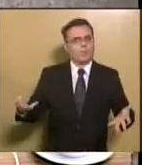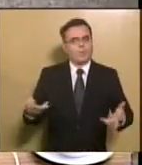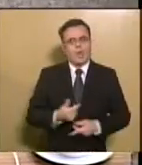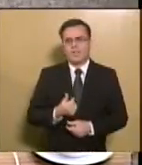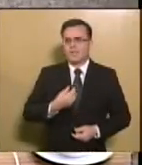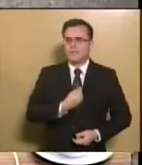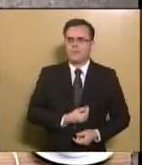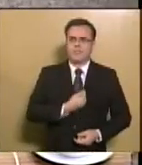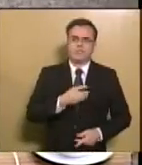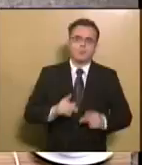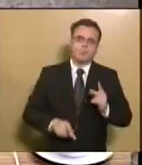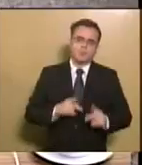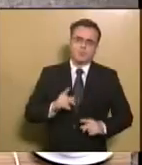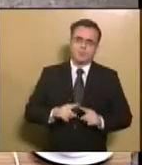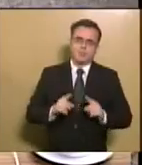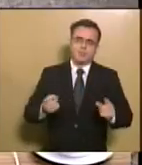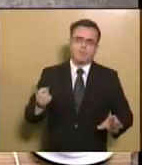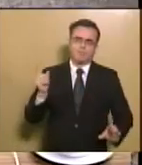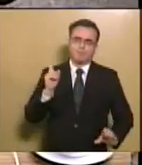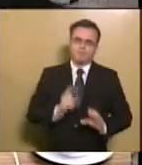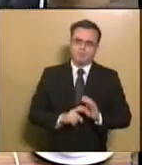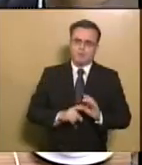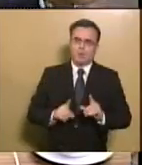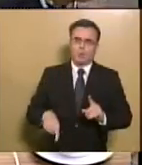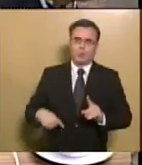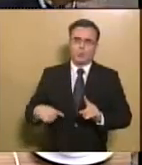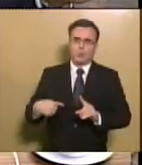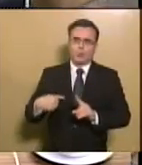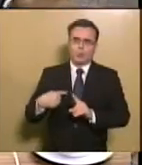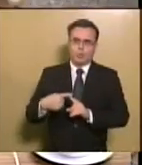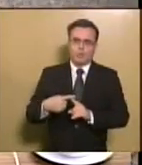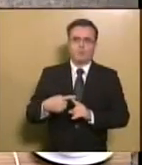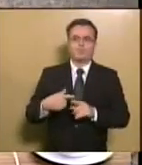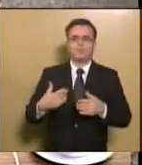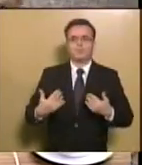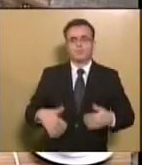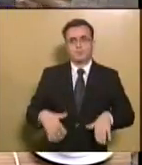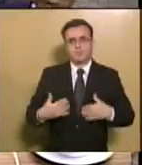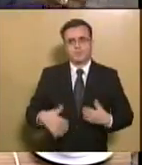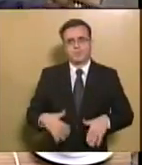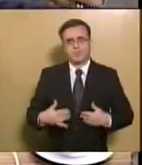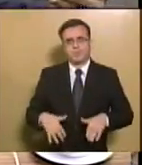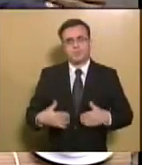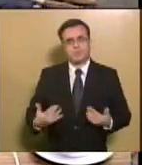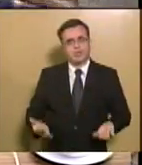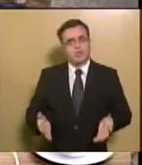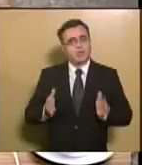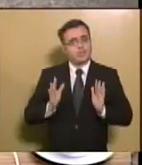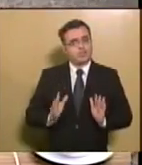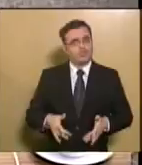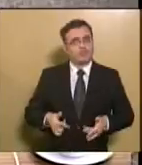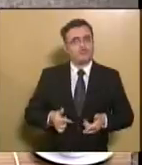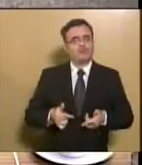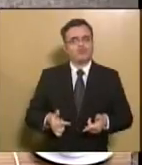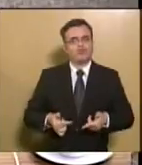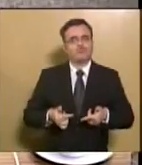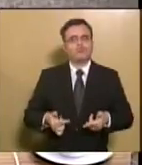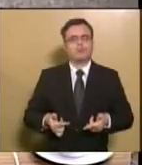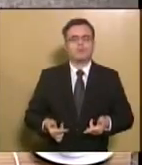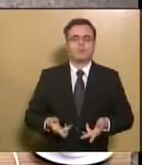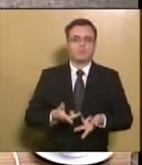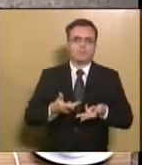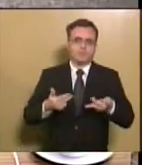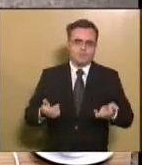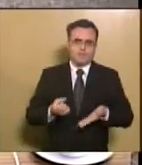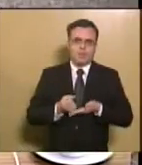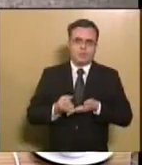população, mas o endividamento é estratosférico. Várias ações foram tomadas que contribuíram para isso.